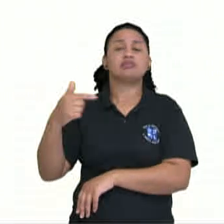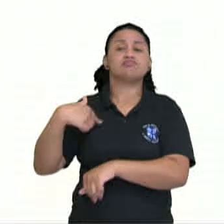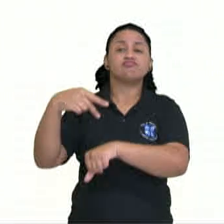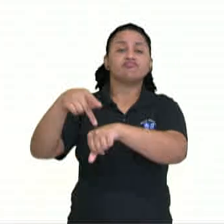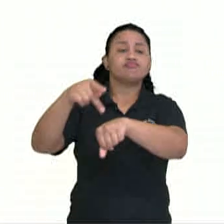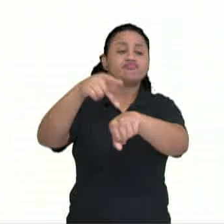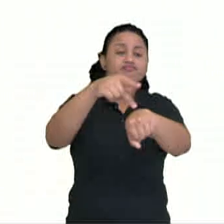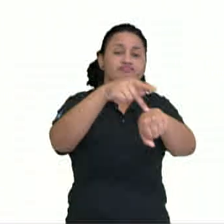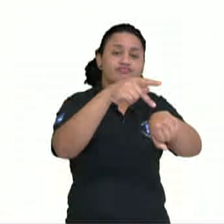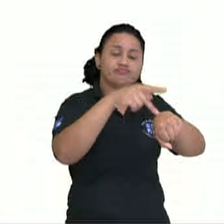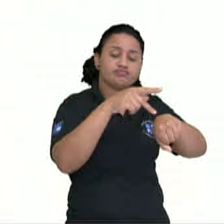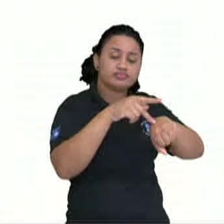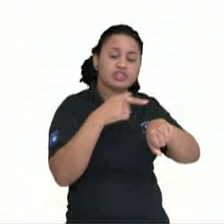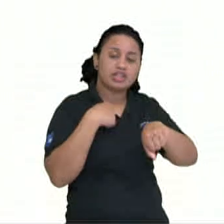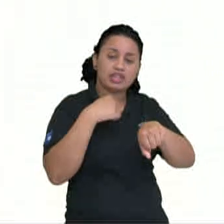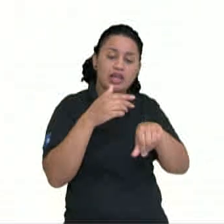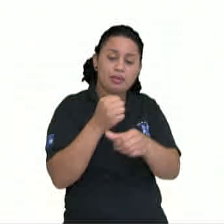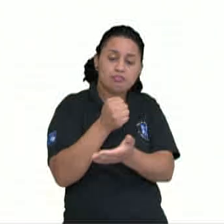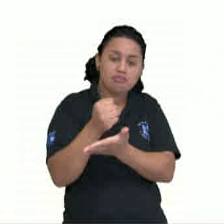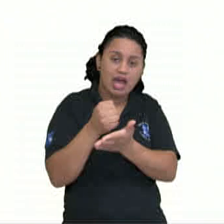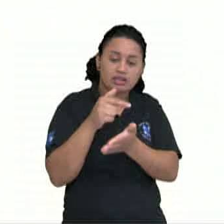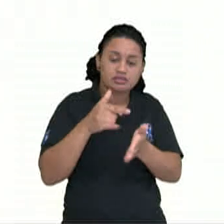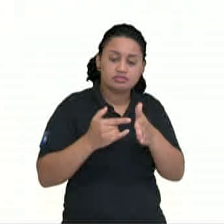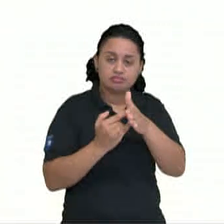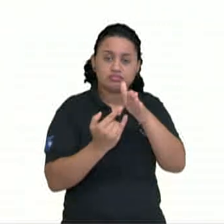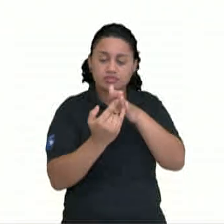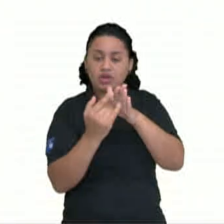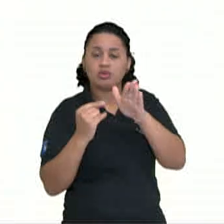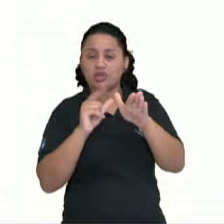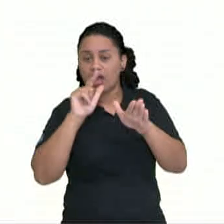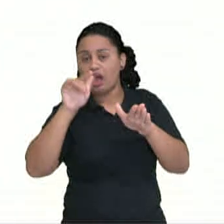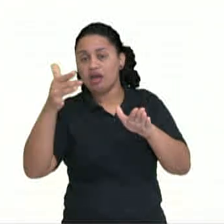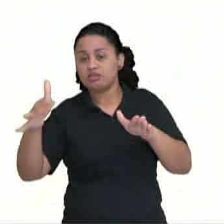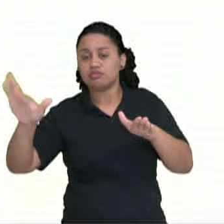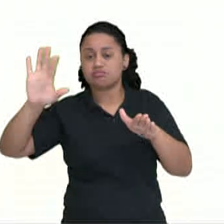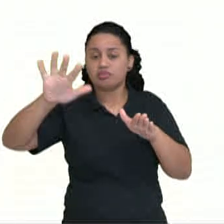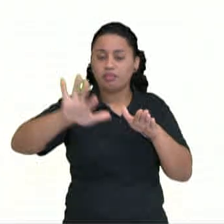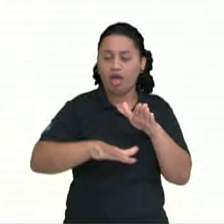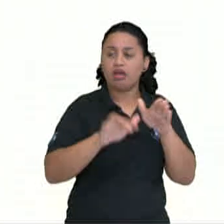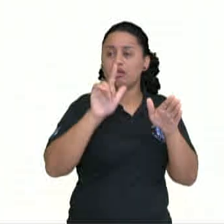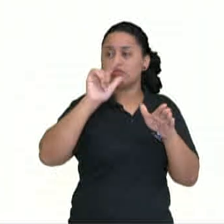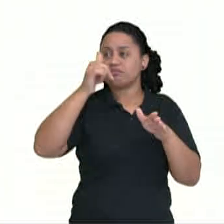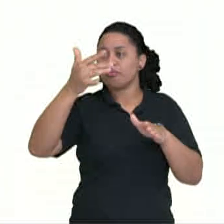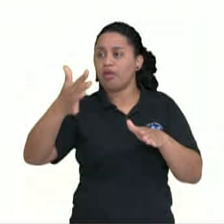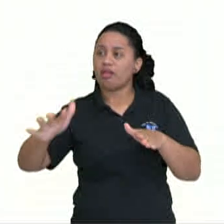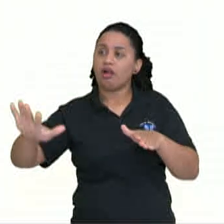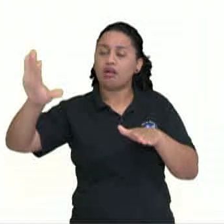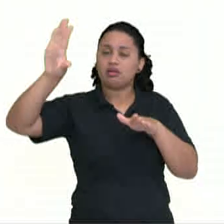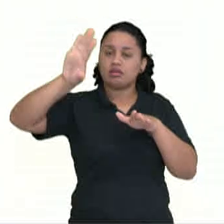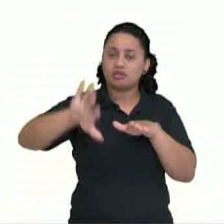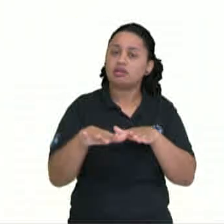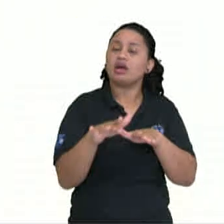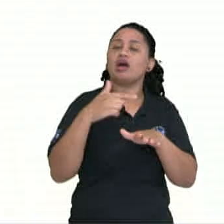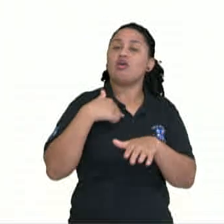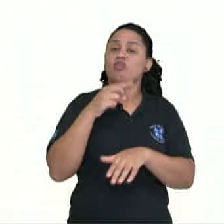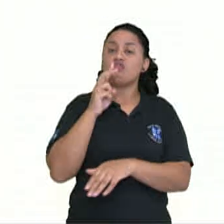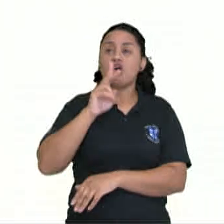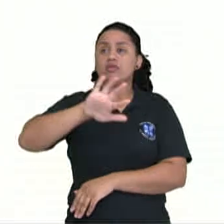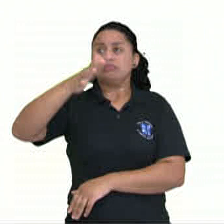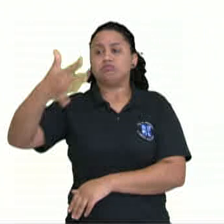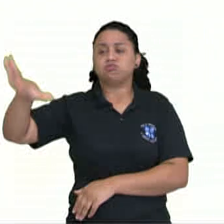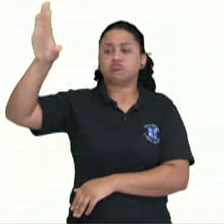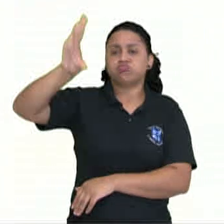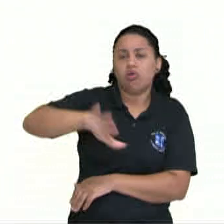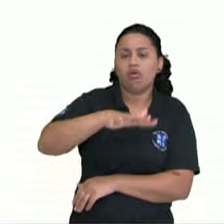pedras dos alicerces do trapiche, as ondas ora se rebentavam fragosas, ora vinham se